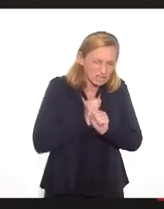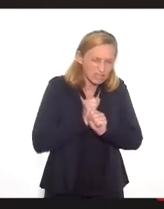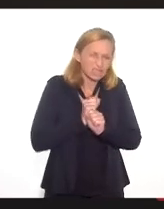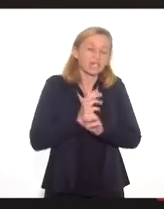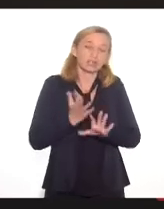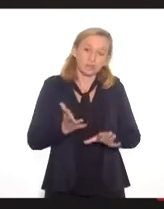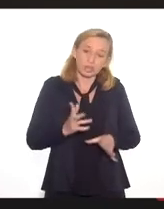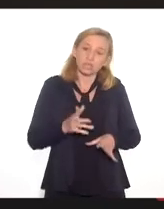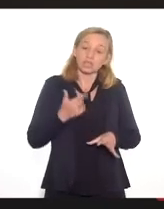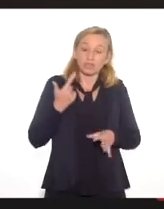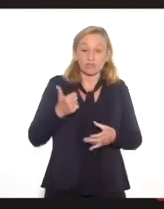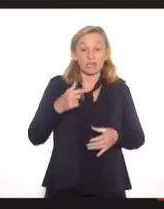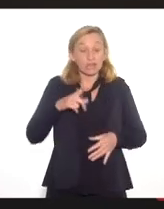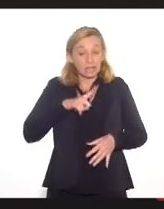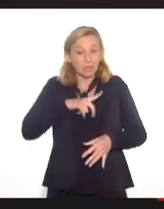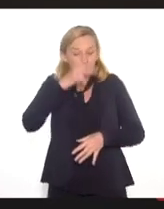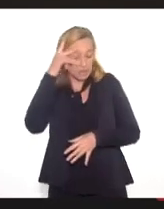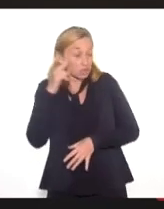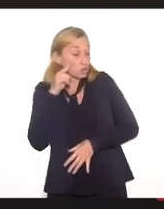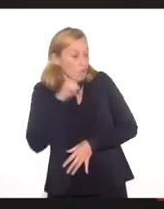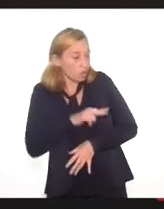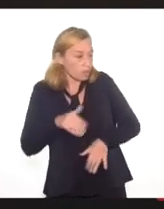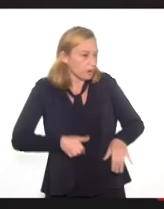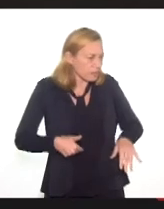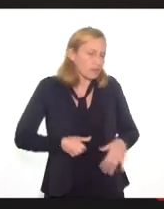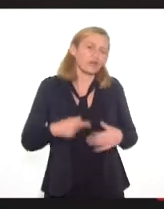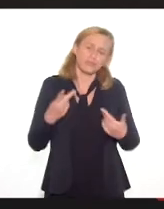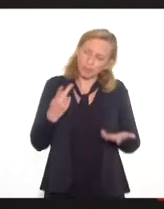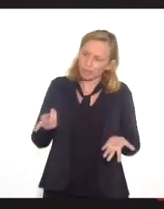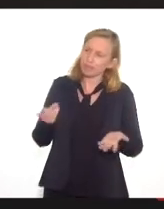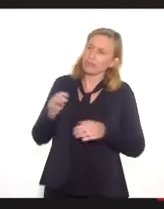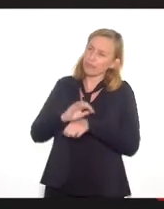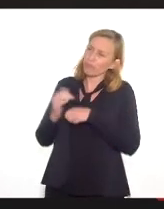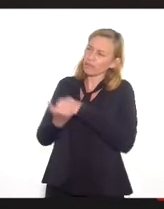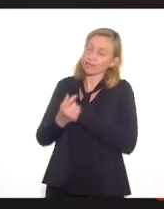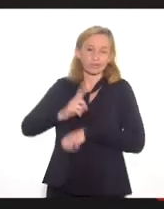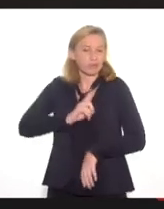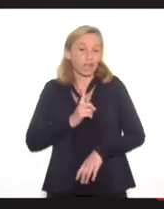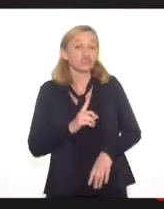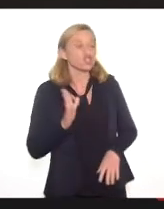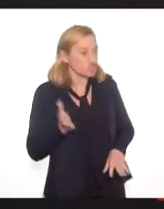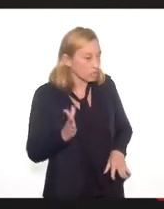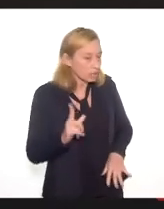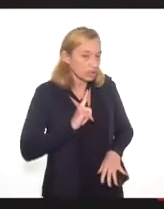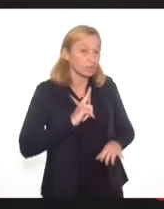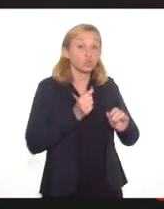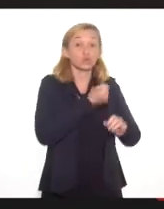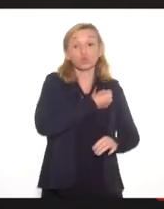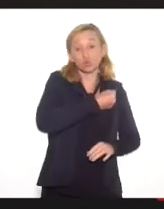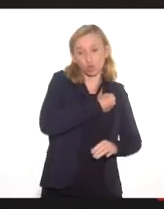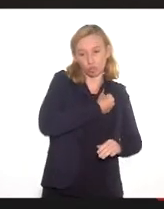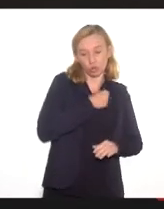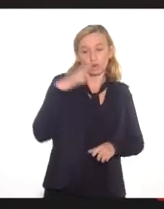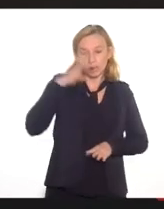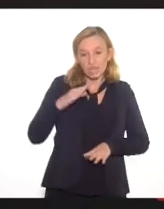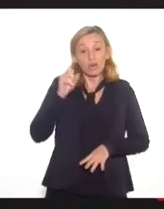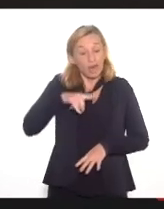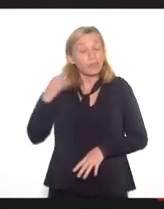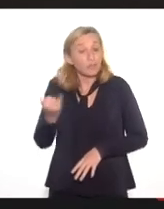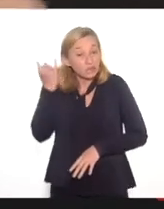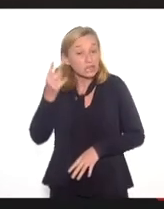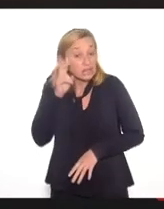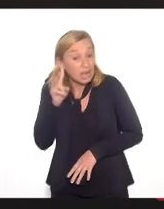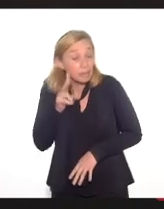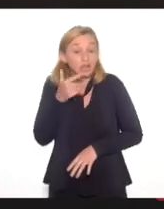olha para a fome e fala poxa Covid realmente não nós já temos dados o Brasil é importante lembrar em